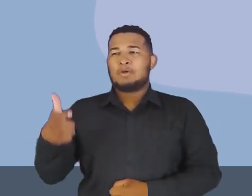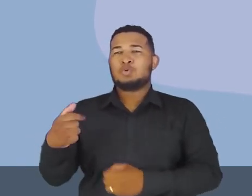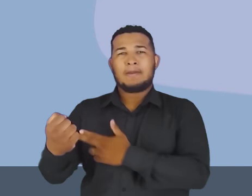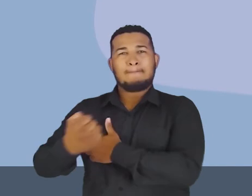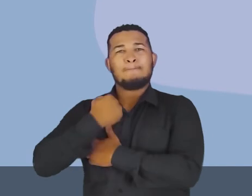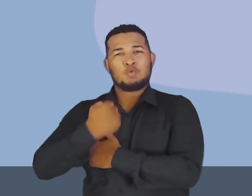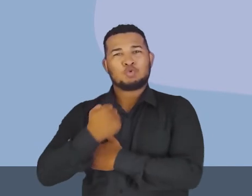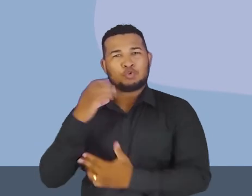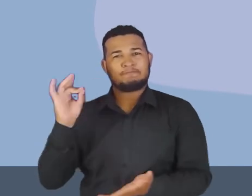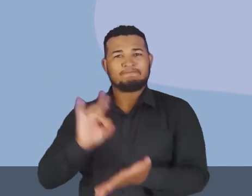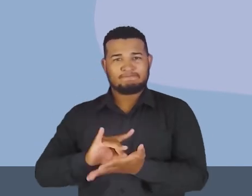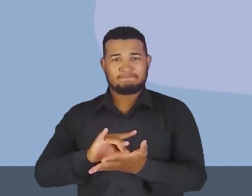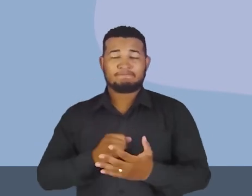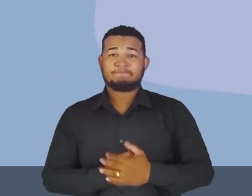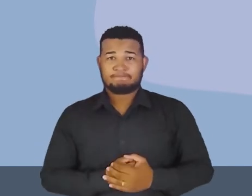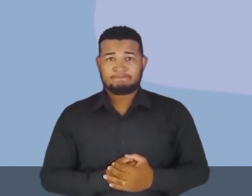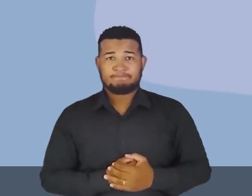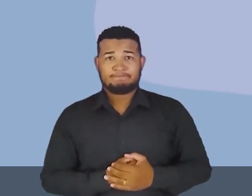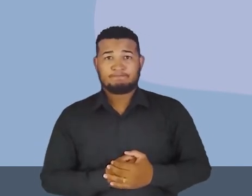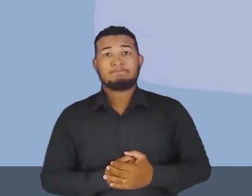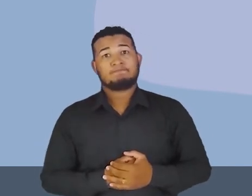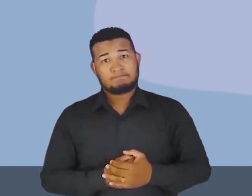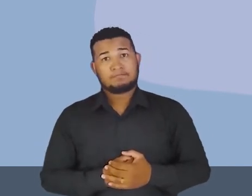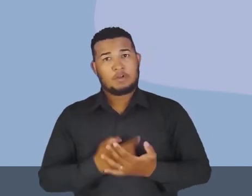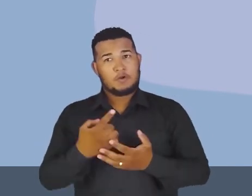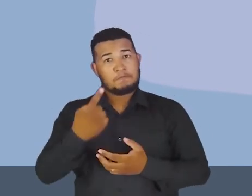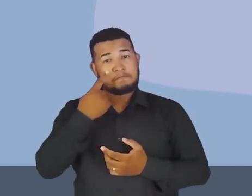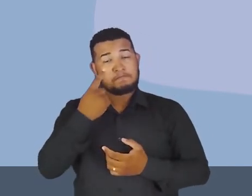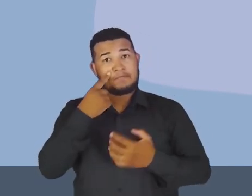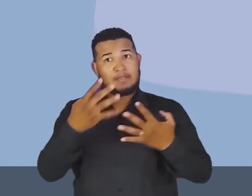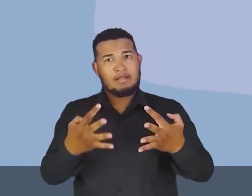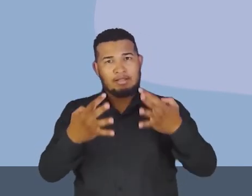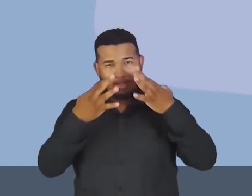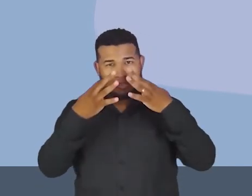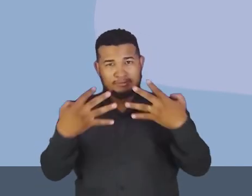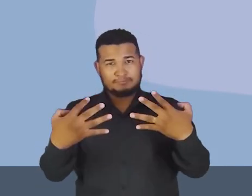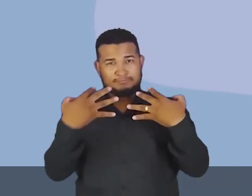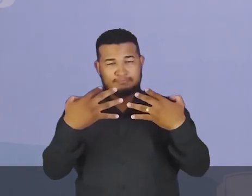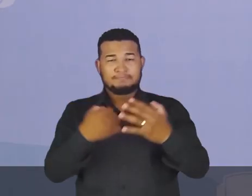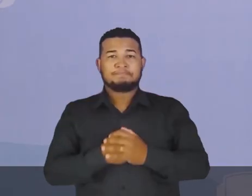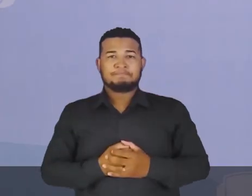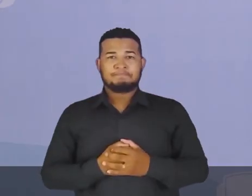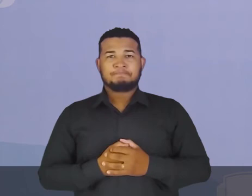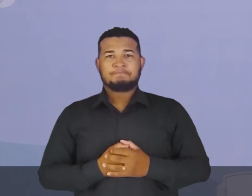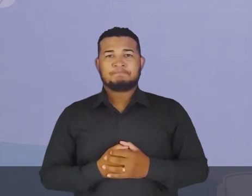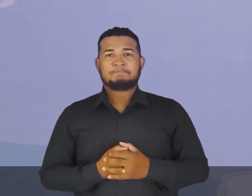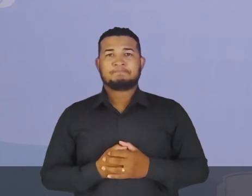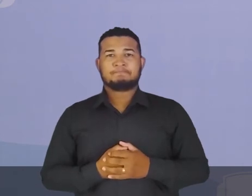massa muscular, certo? Então, preste atenção em mim aqui agora.